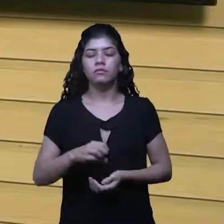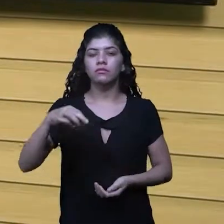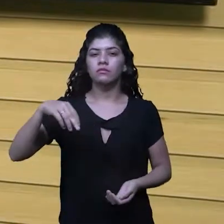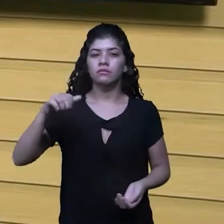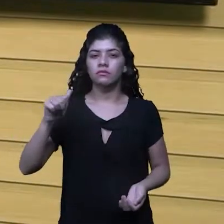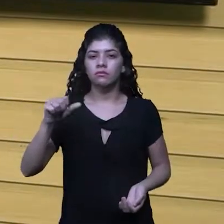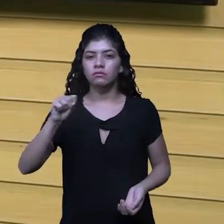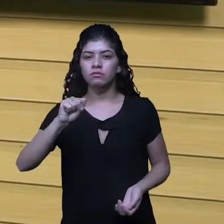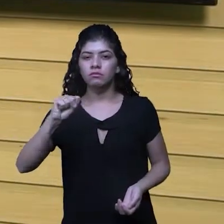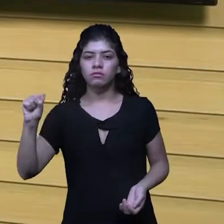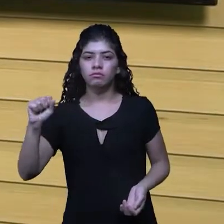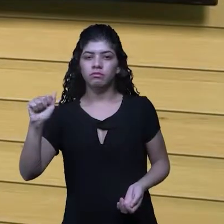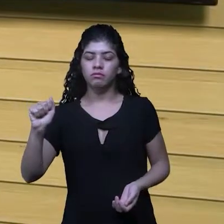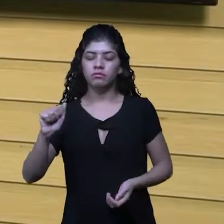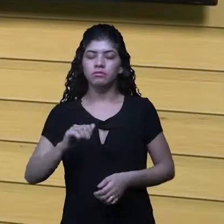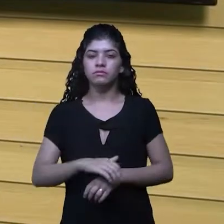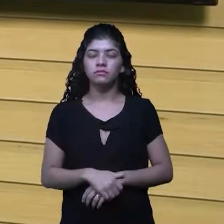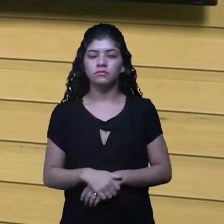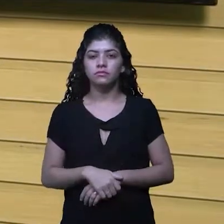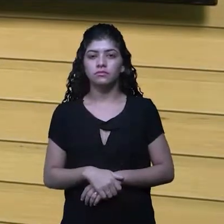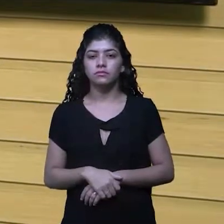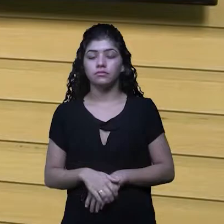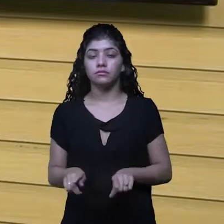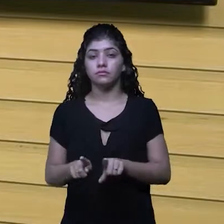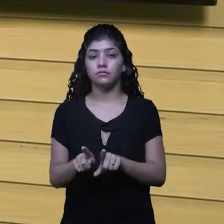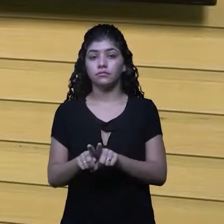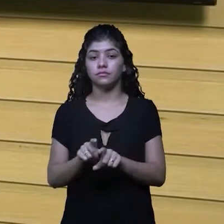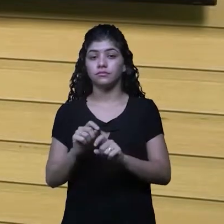pela balança, medidas de